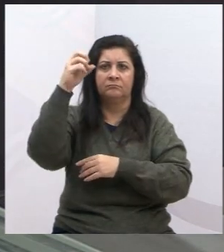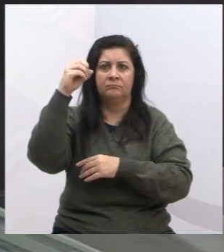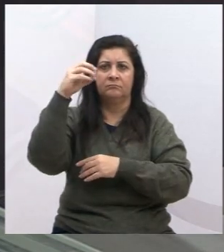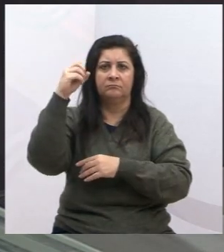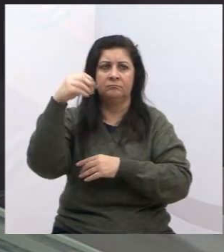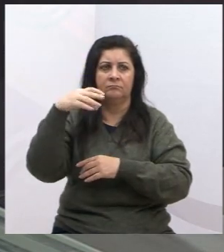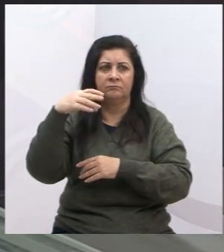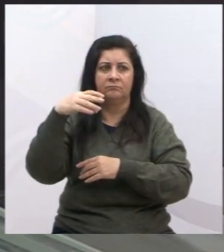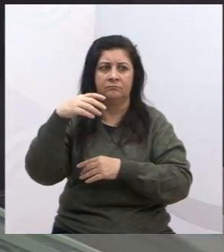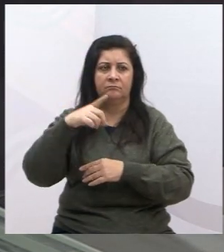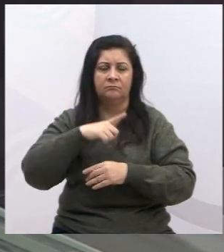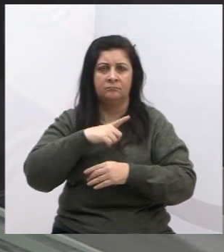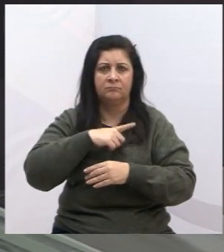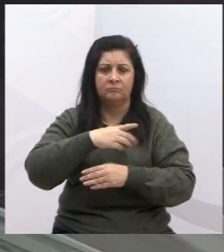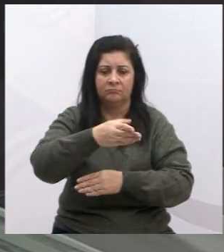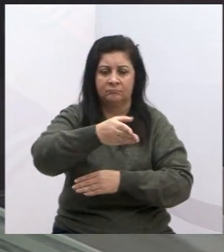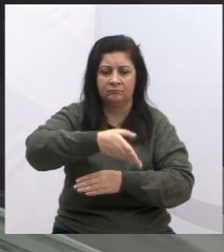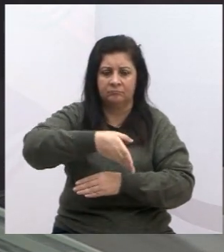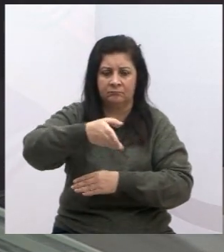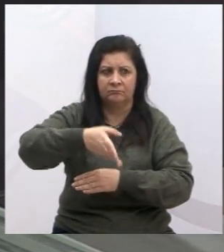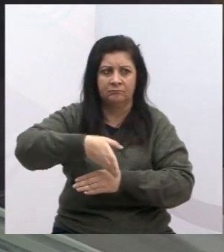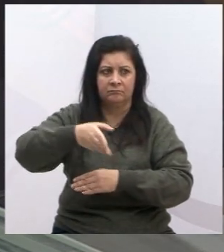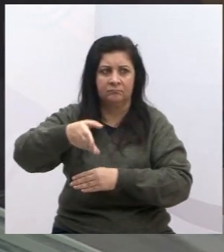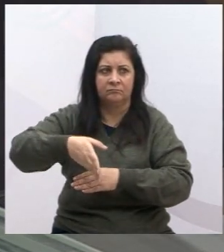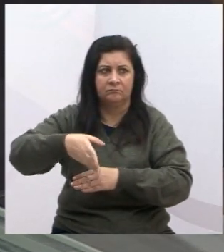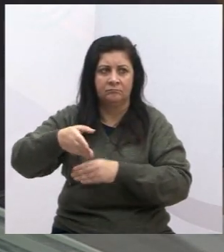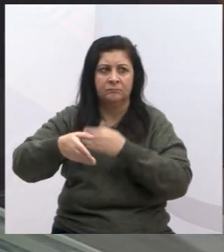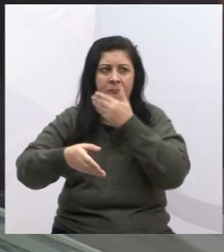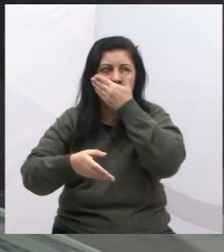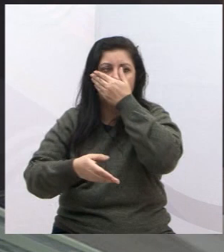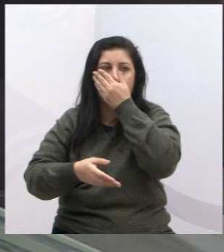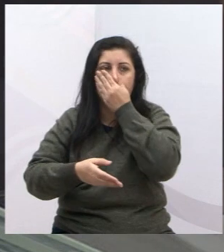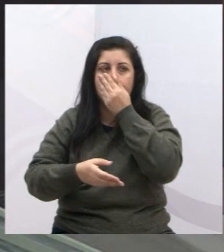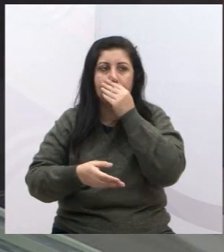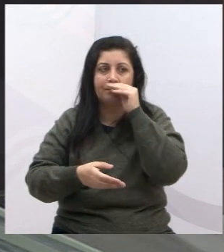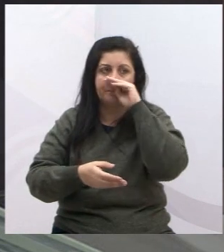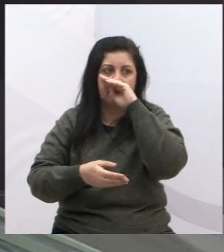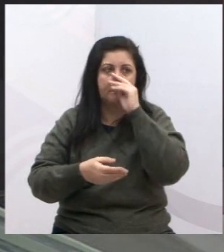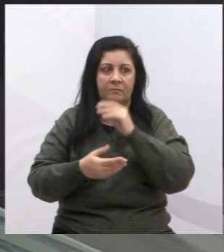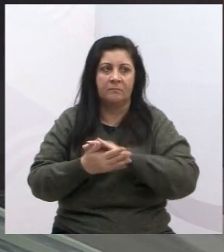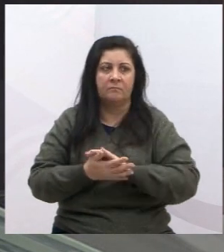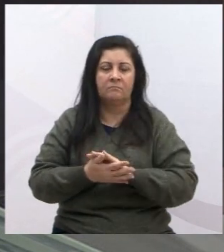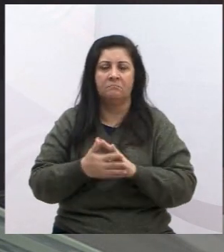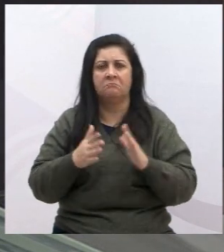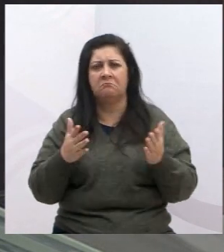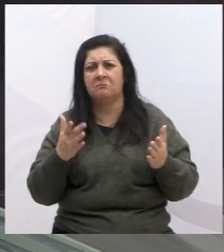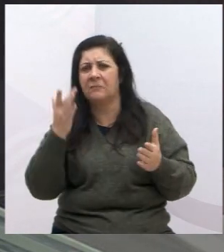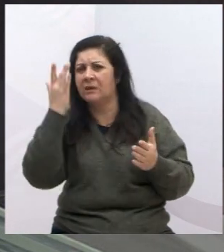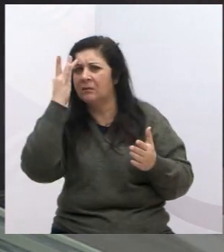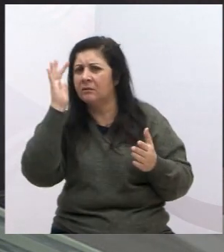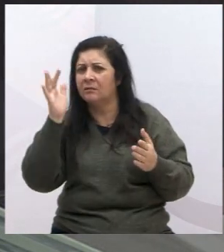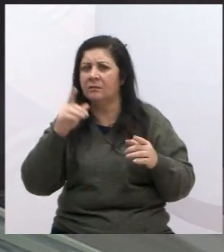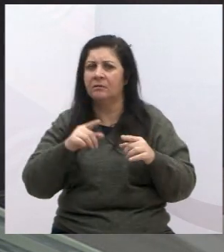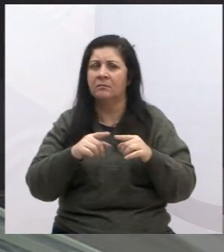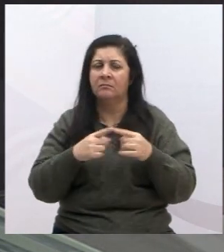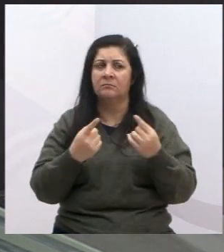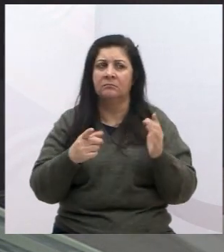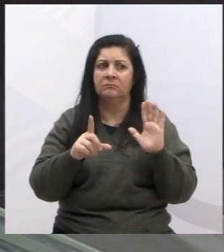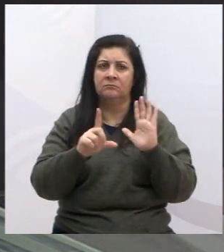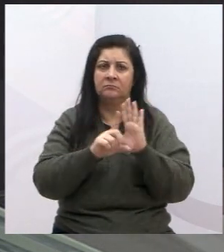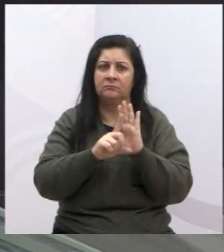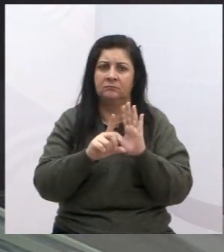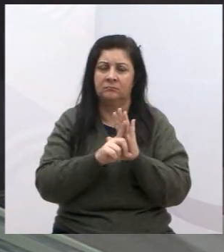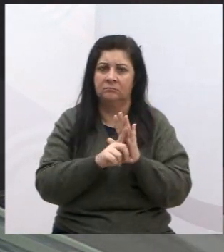com uma faixa de pedestre. E também, posso estar enganado, mas acho que a legislação